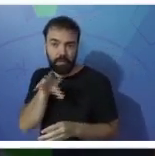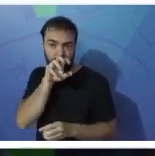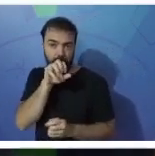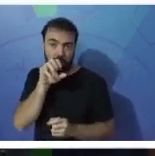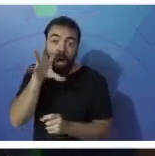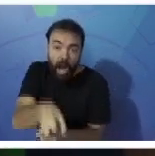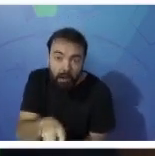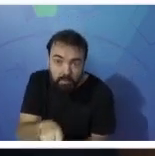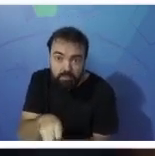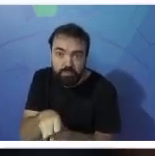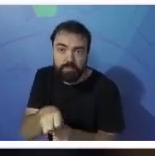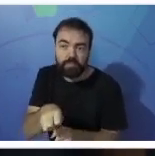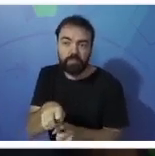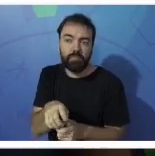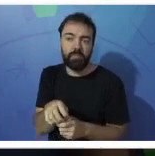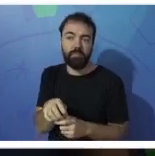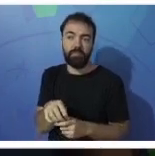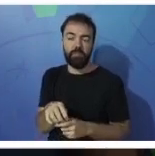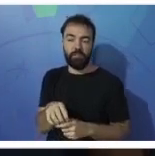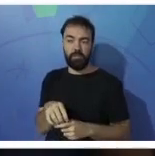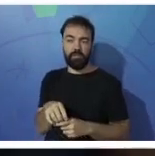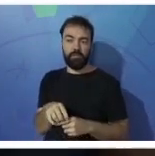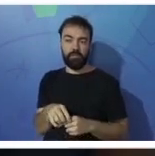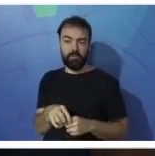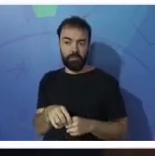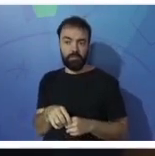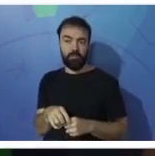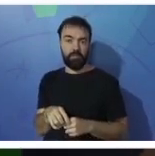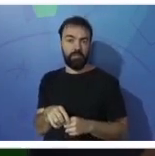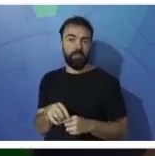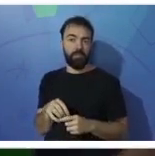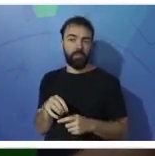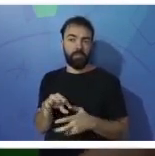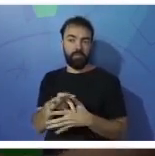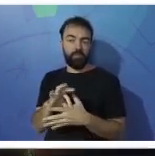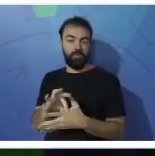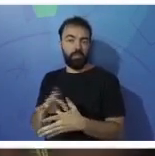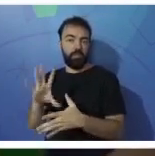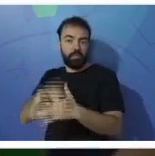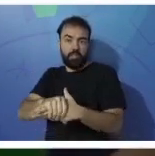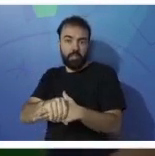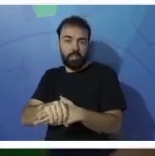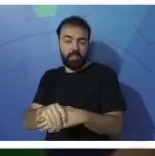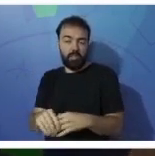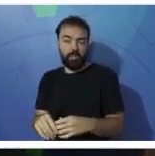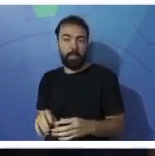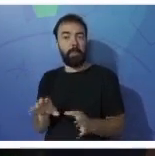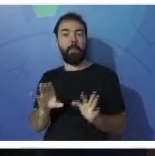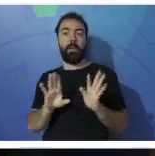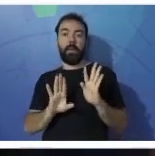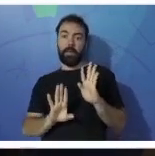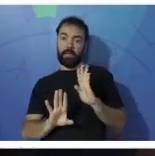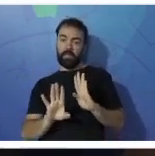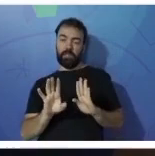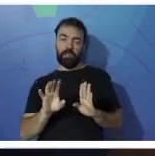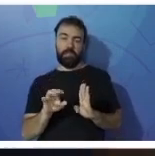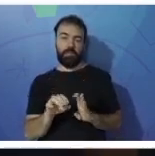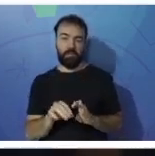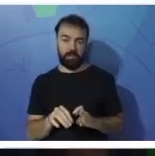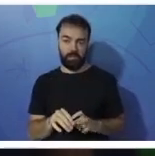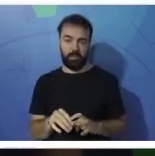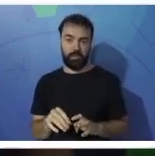ele abocanhou o reflexo para se apropriar da outra carne.